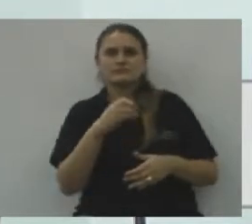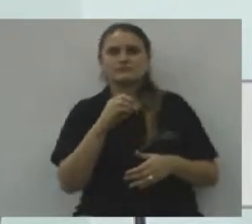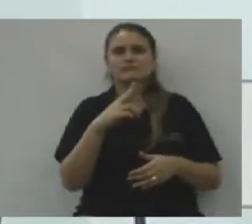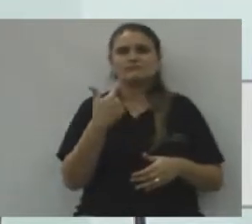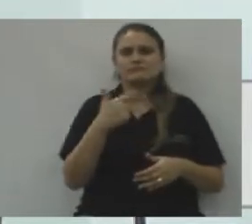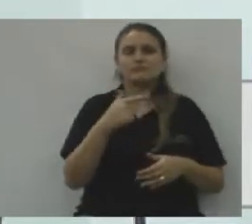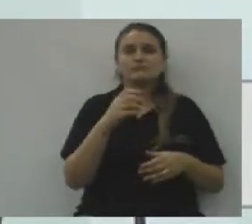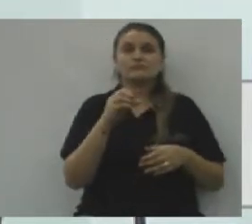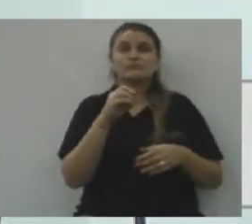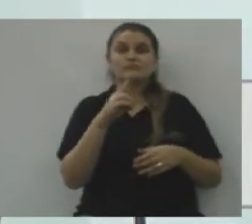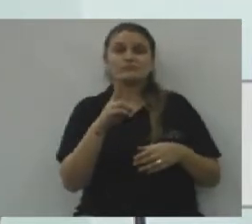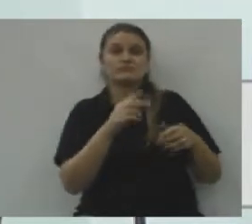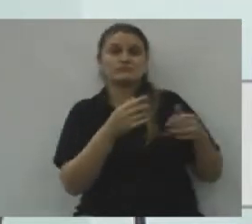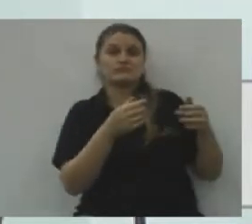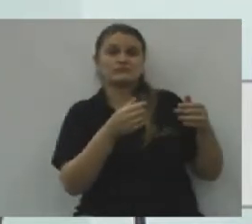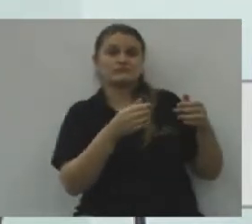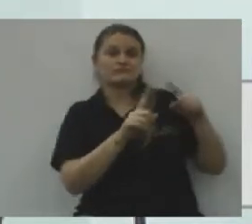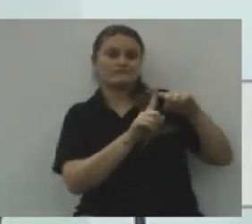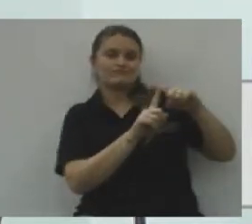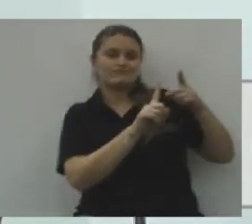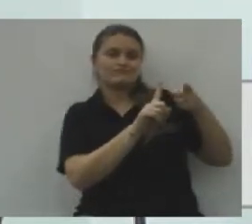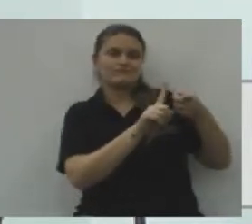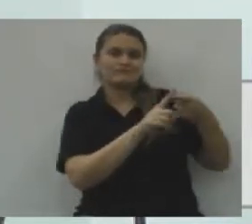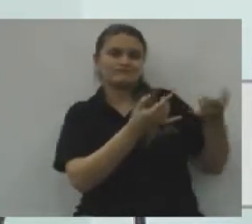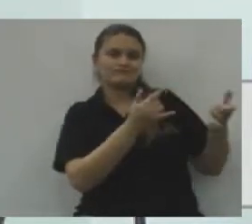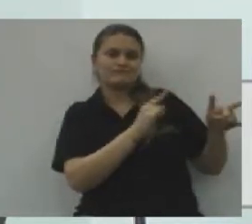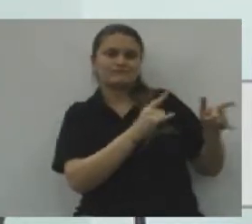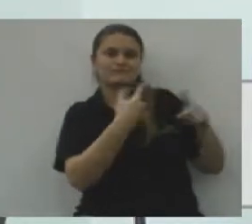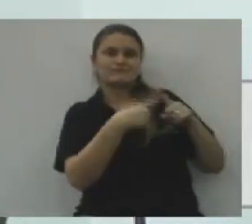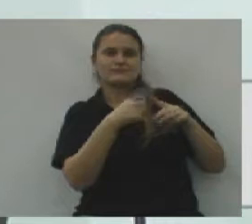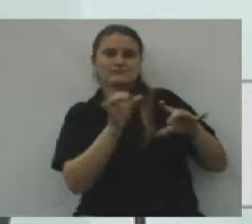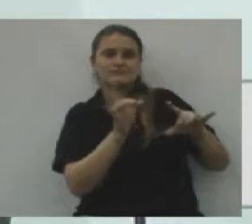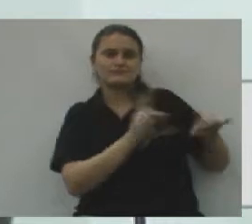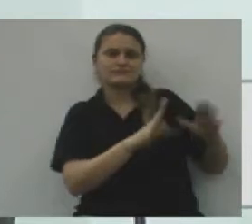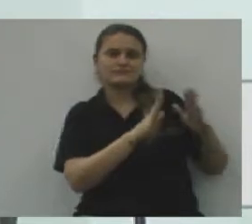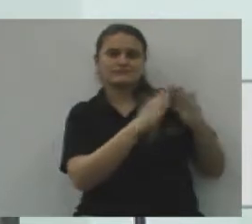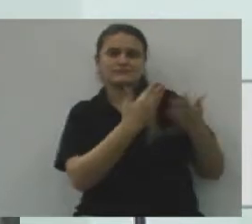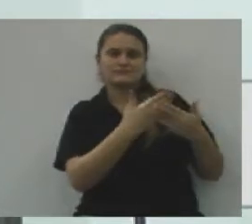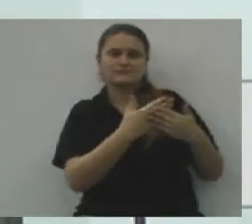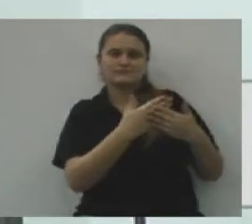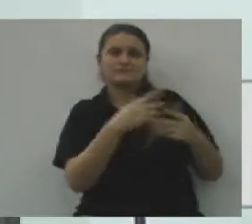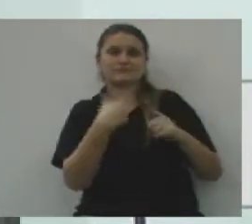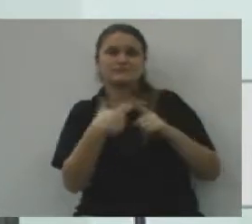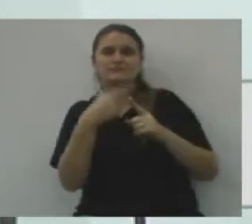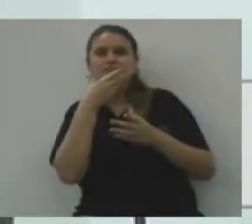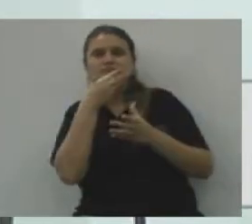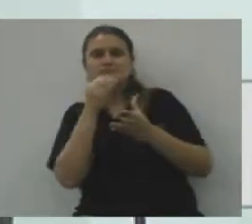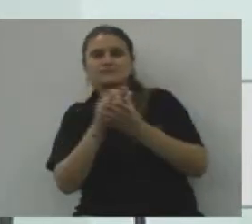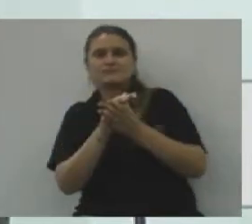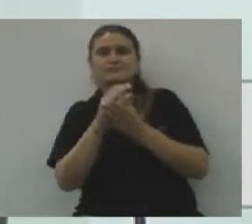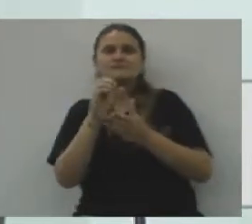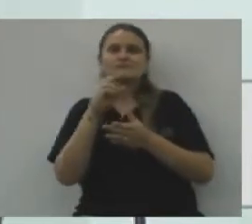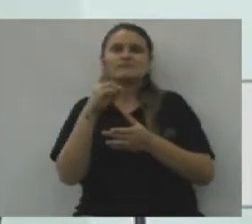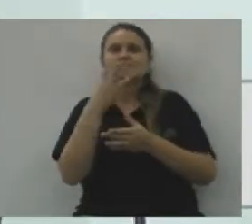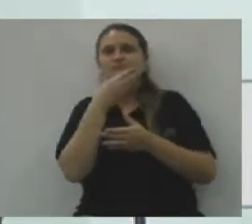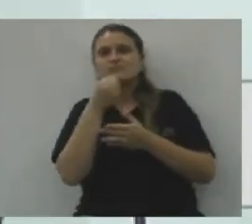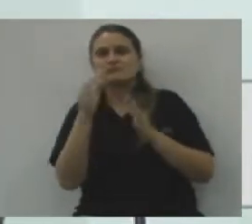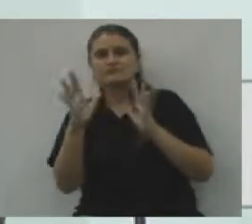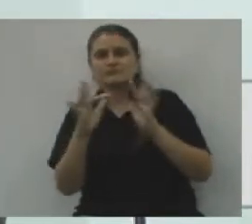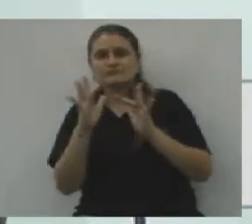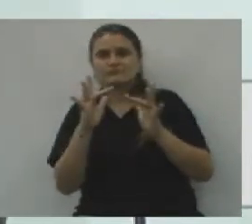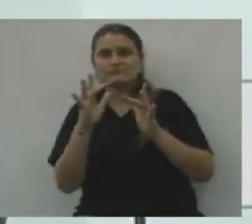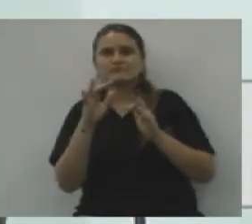da gravidez precoce, em que ela se afasta dos estudos enquanto o marido, o namorado, o companheiro, o pai do filho ainda continua